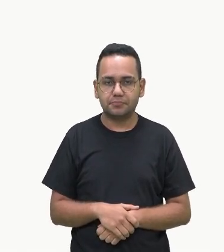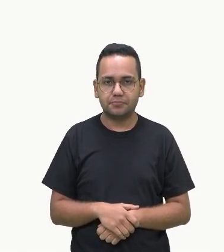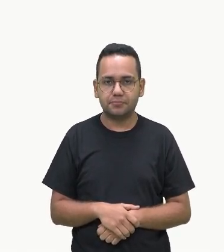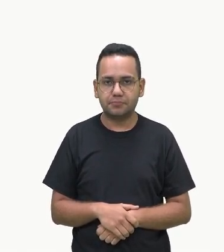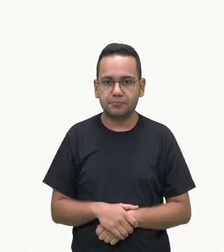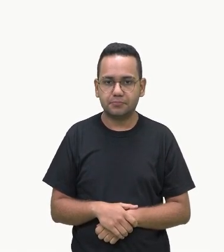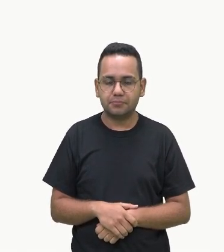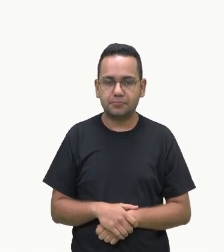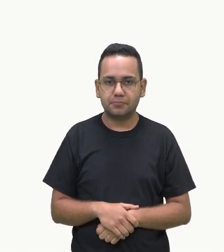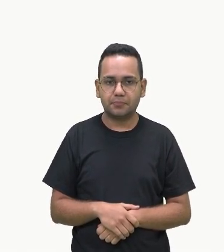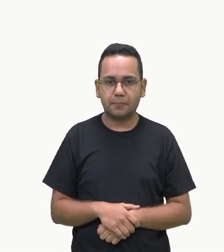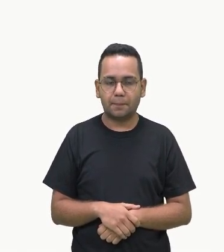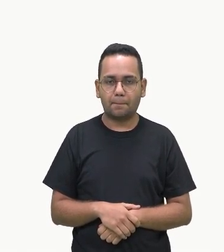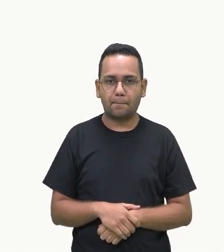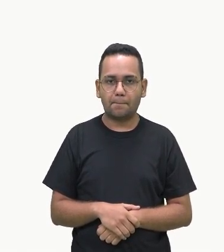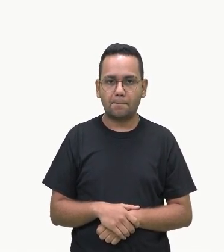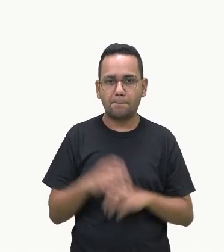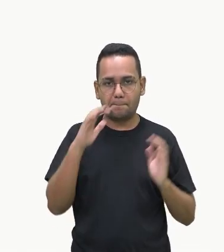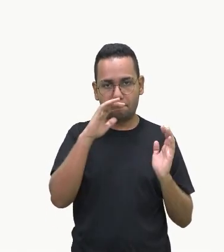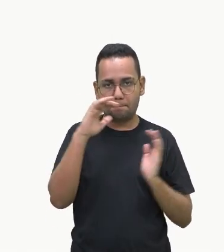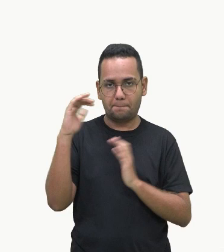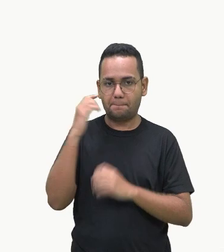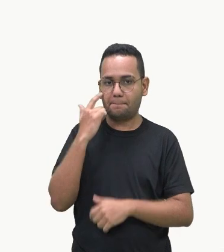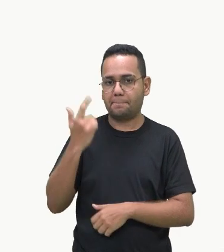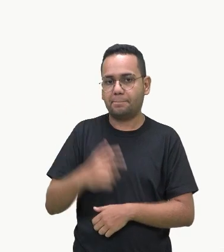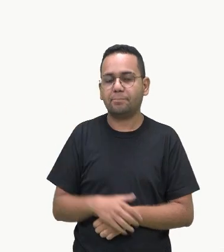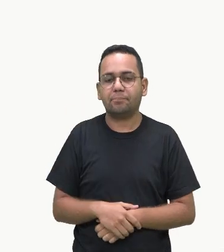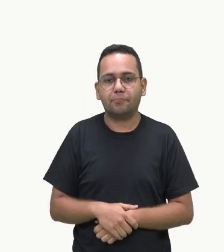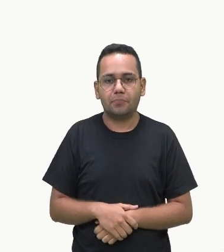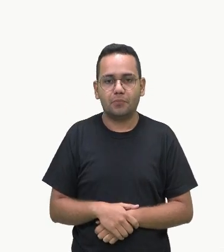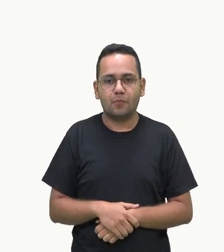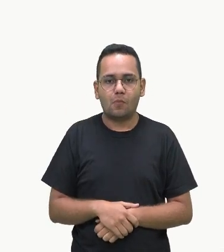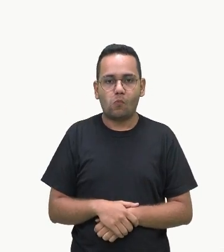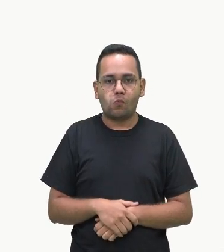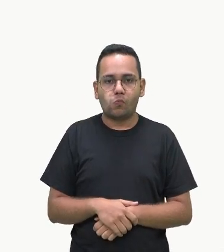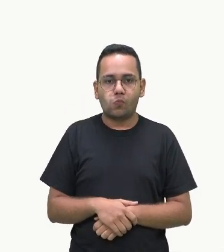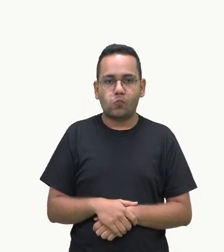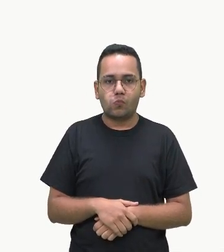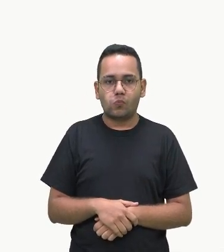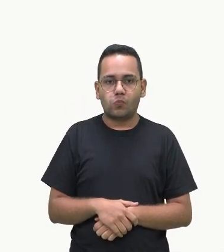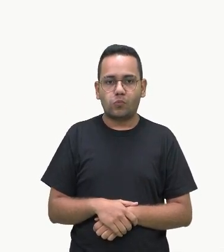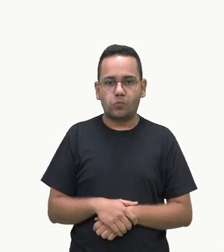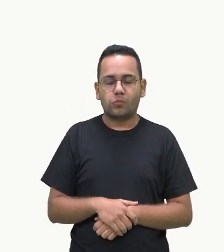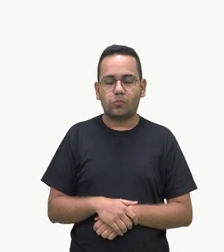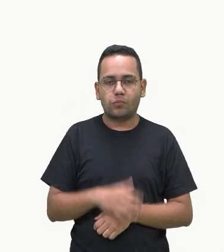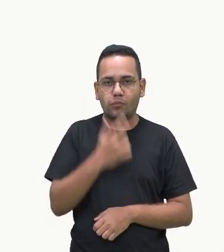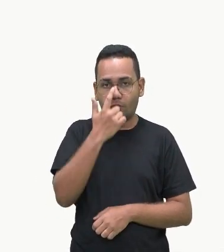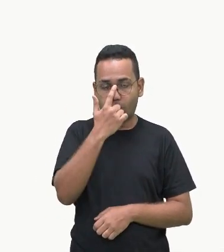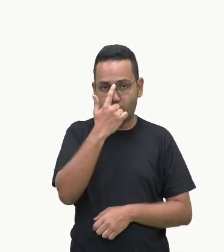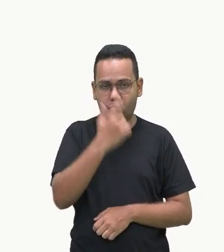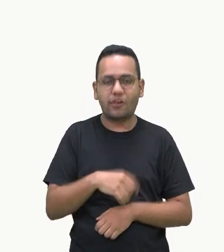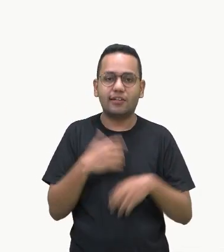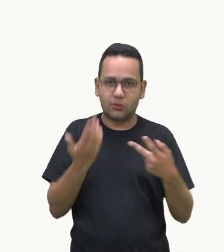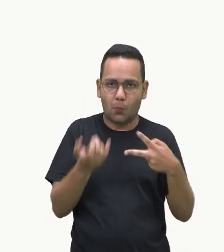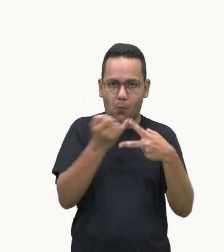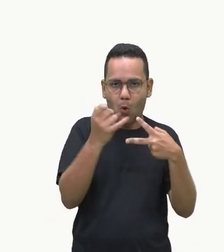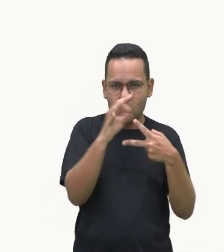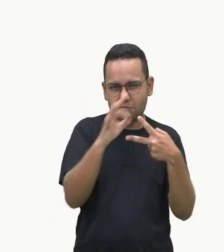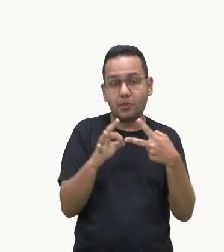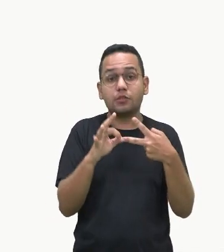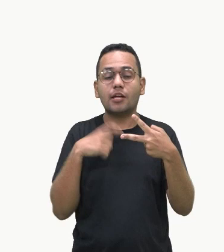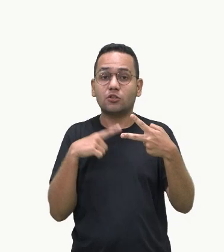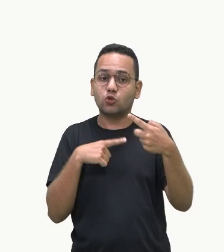nós temos que eles podem ser classificados ainda como polígonos regulares